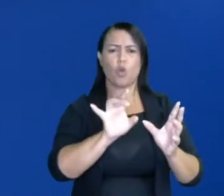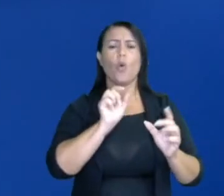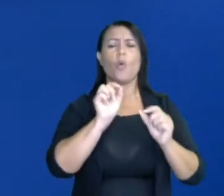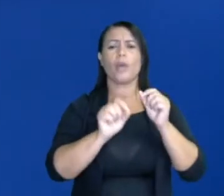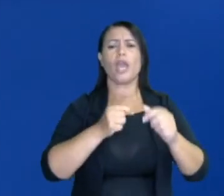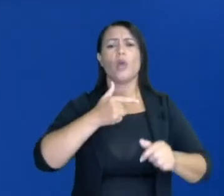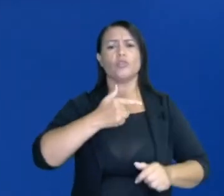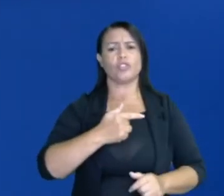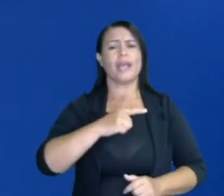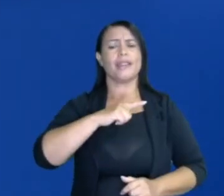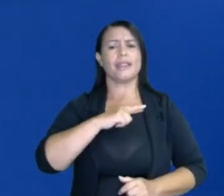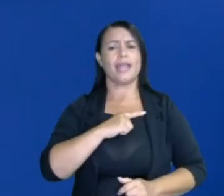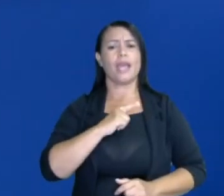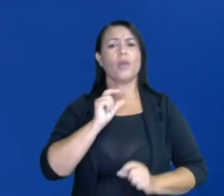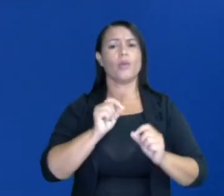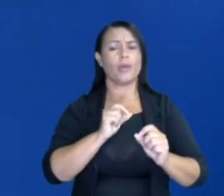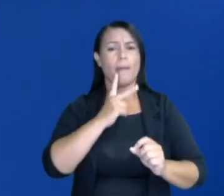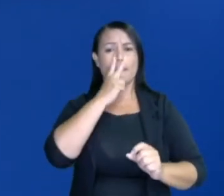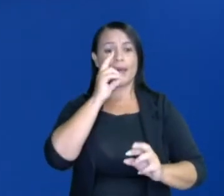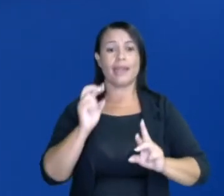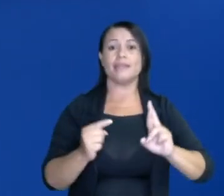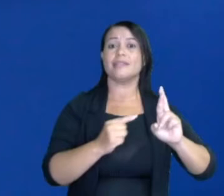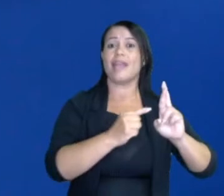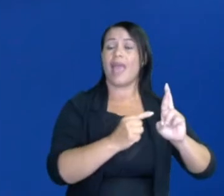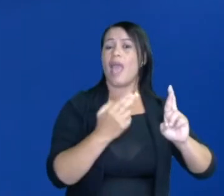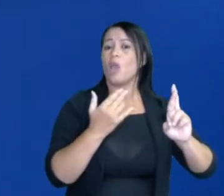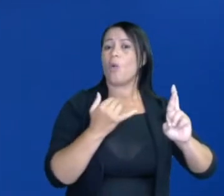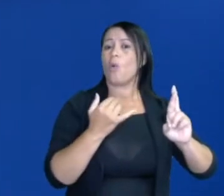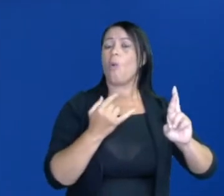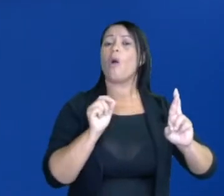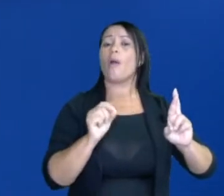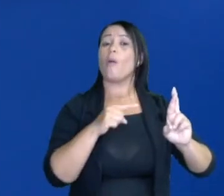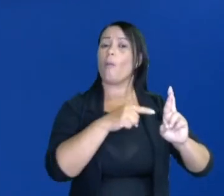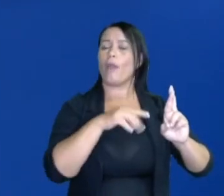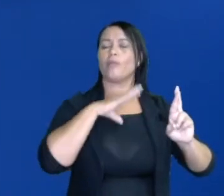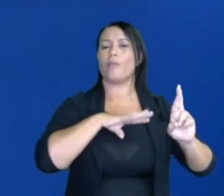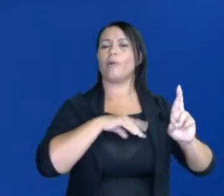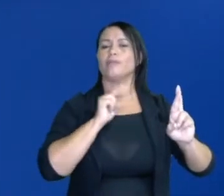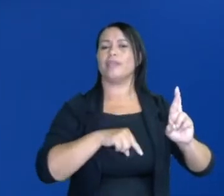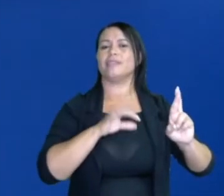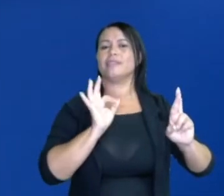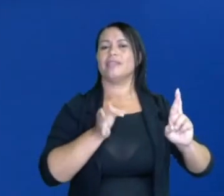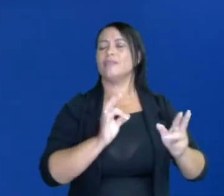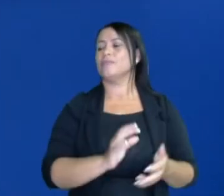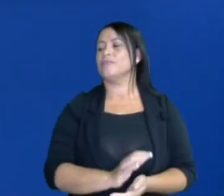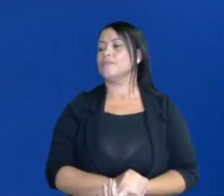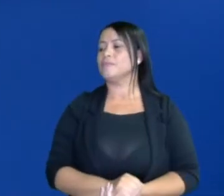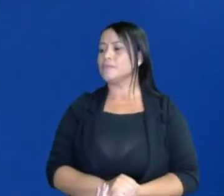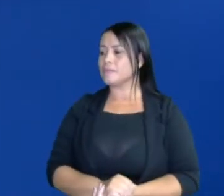somente o G tem som de R, igual ao nosso R do português, tá?